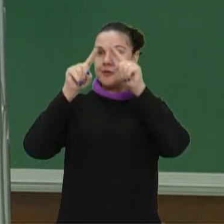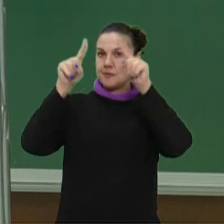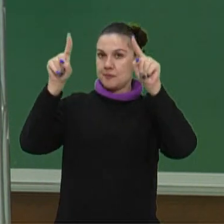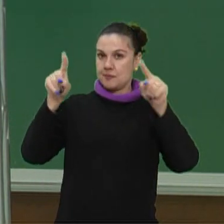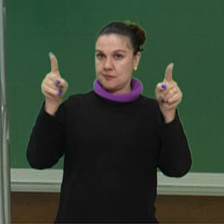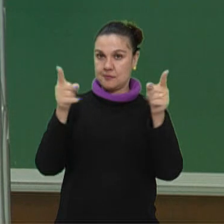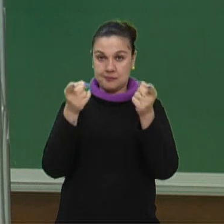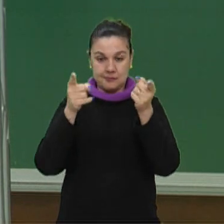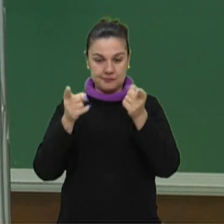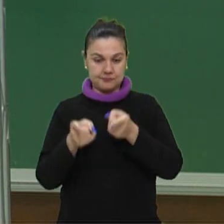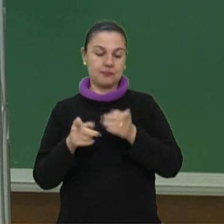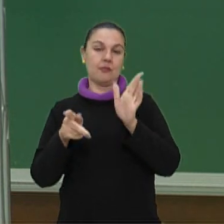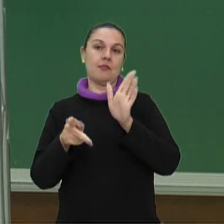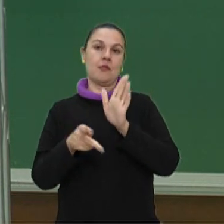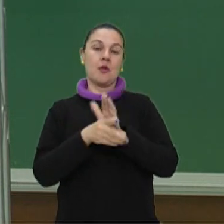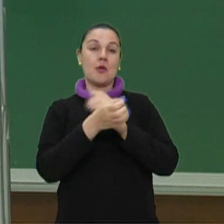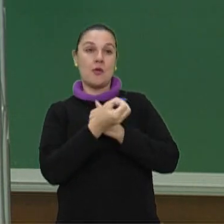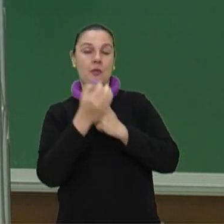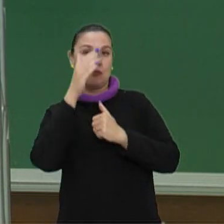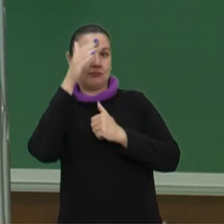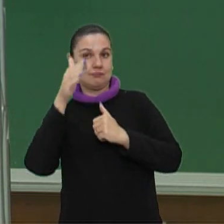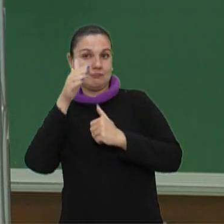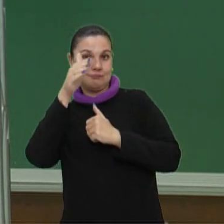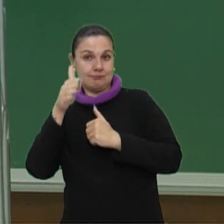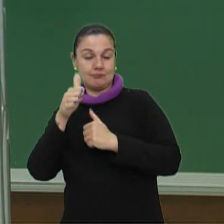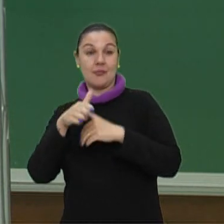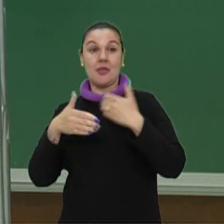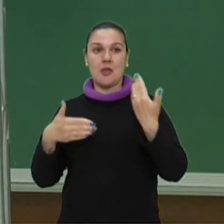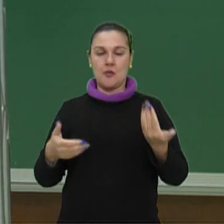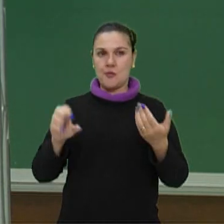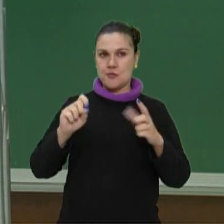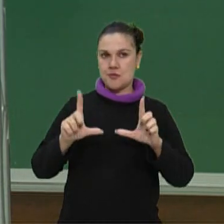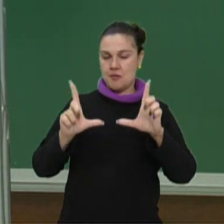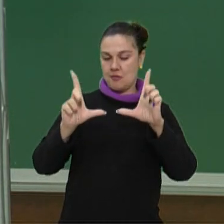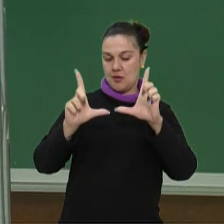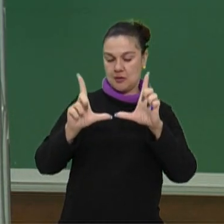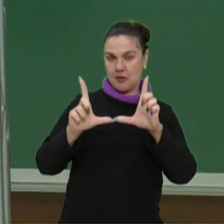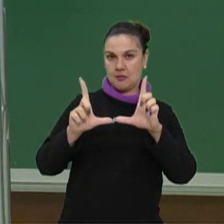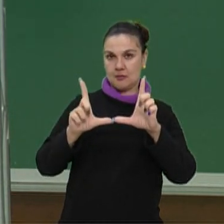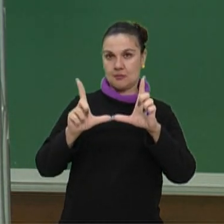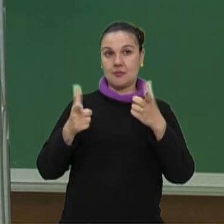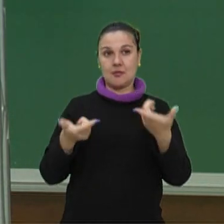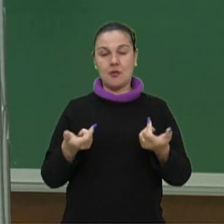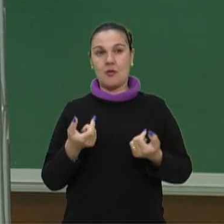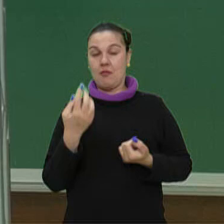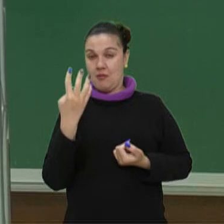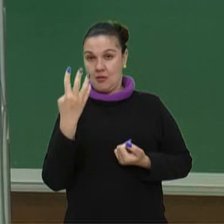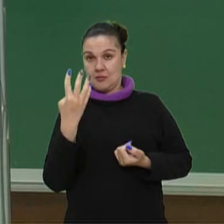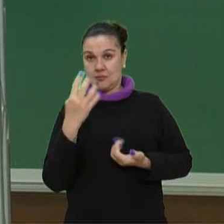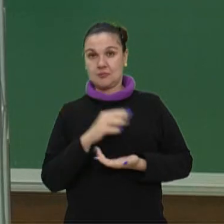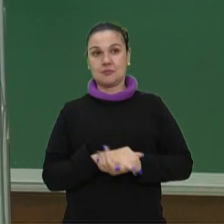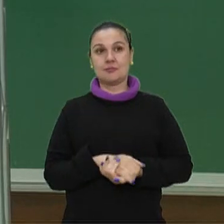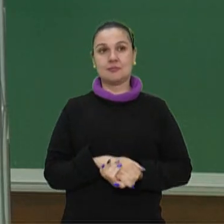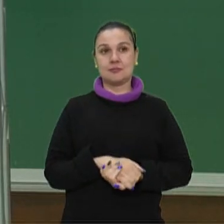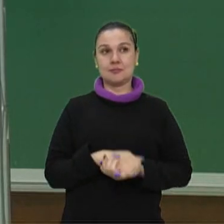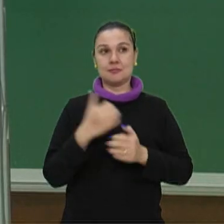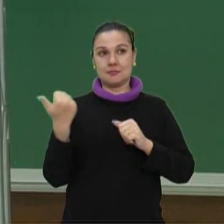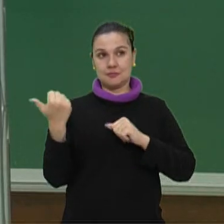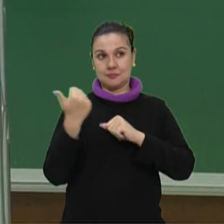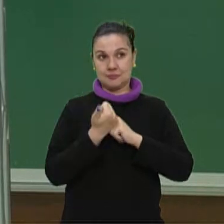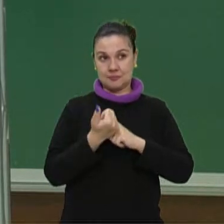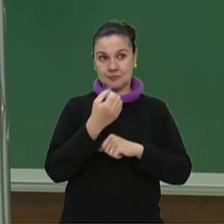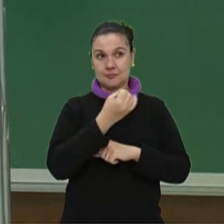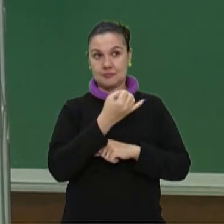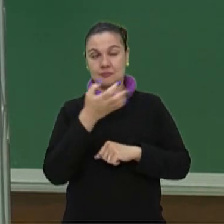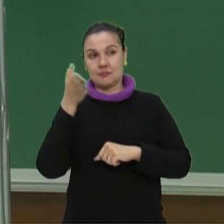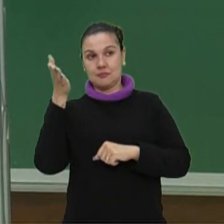tem o polígono de acordo com o número de lados desse polígono. Se é um quadrado, por exemplo, a gente troca x por 4 e o resultado vai ser a quantidade